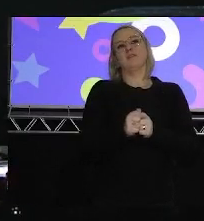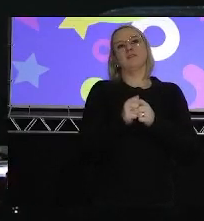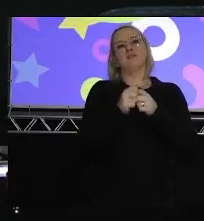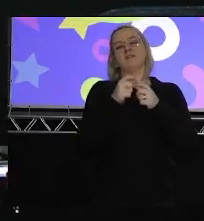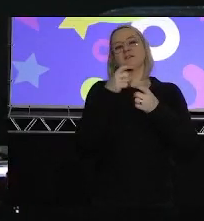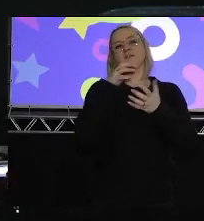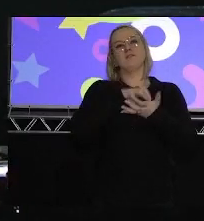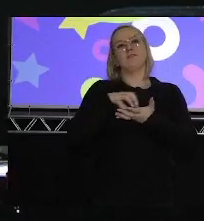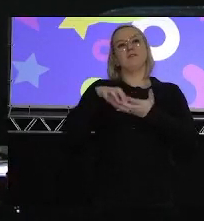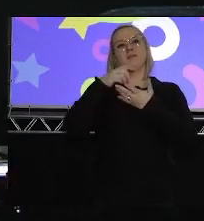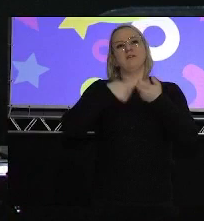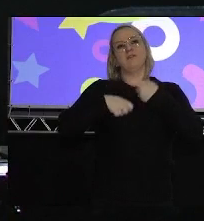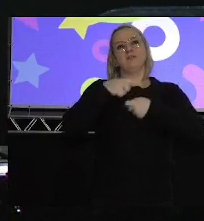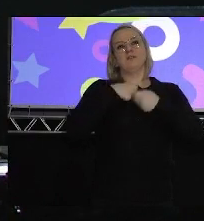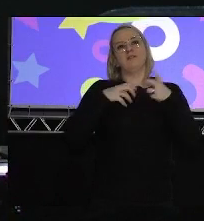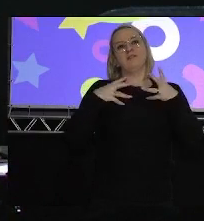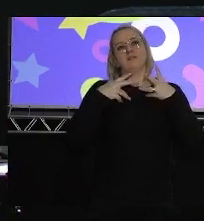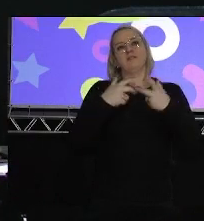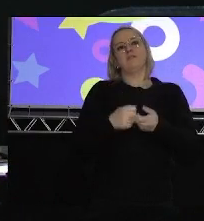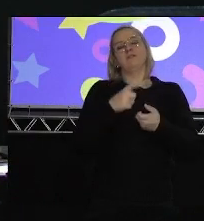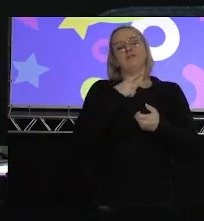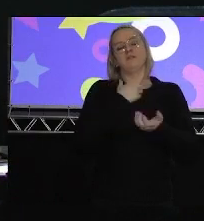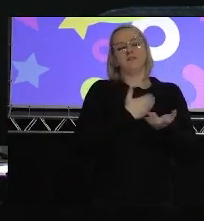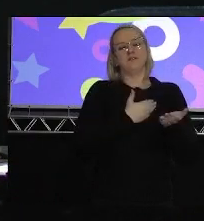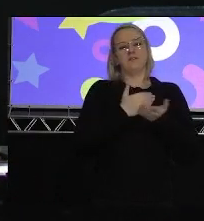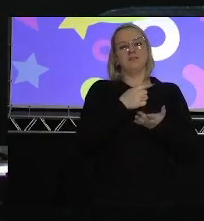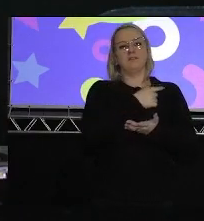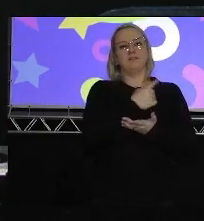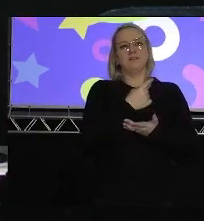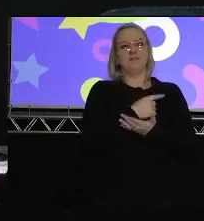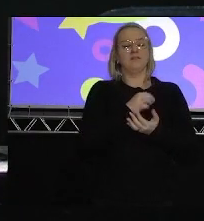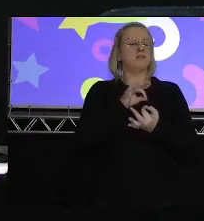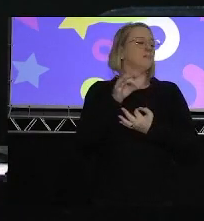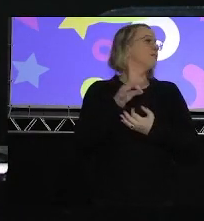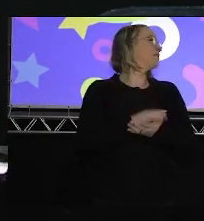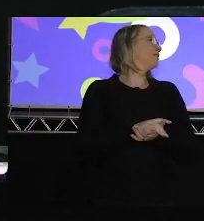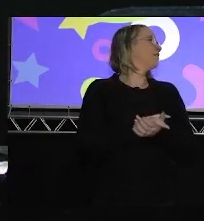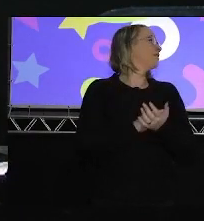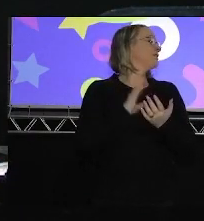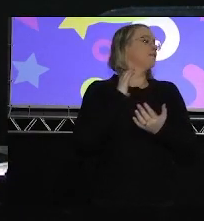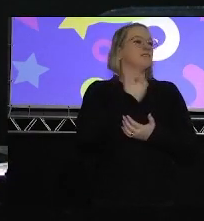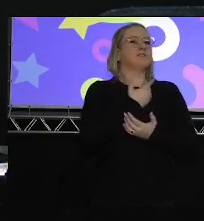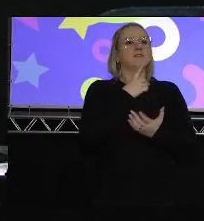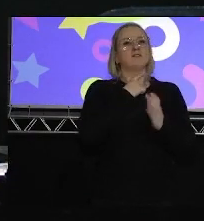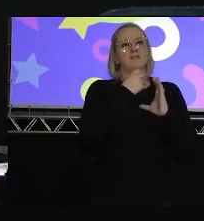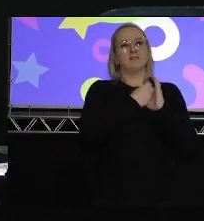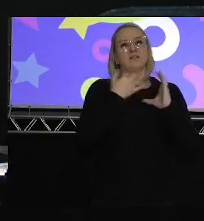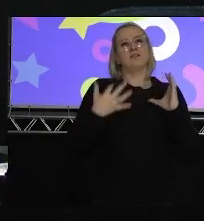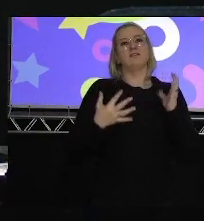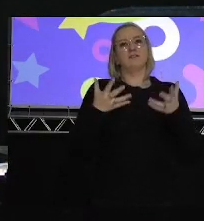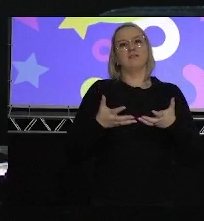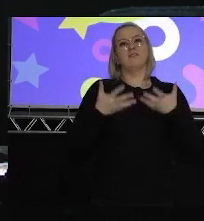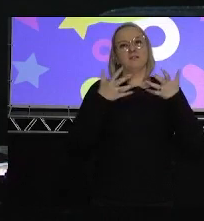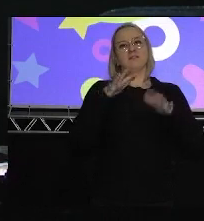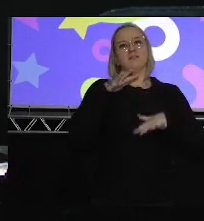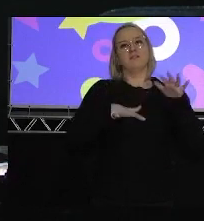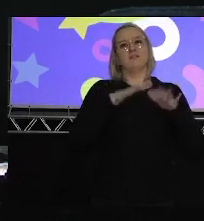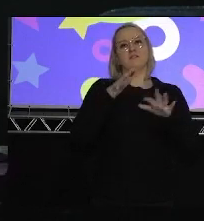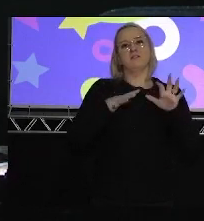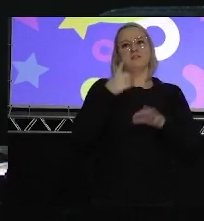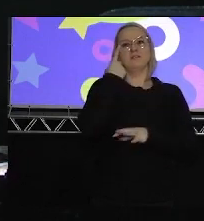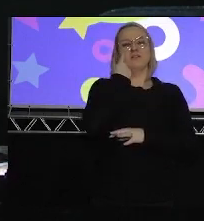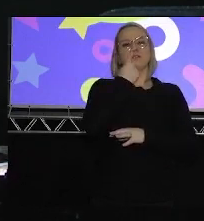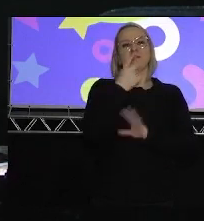áreas de negócio hoje, né? A gente começou com piloto e hoje já estendeu isso. E a gente tem uma classificação de iniciativa de acordo com os interesses lá da